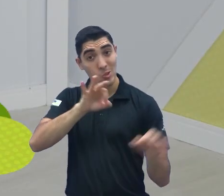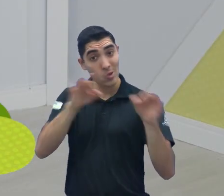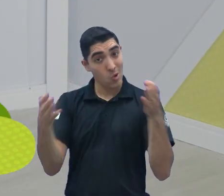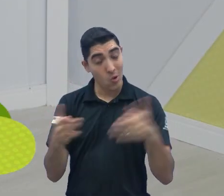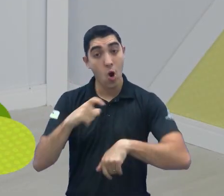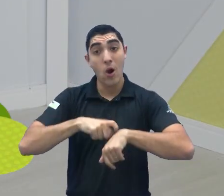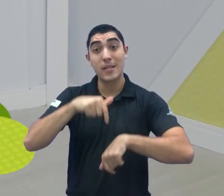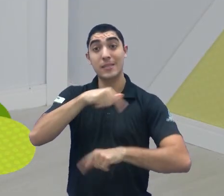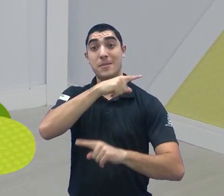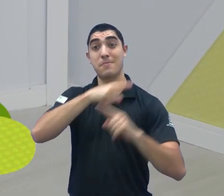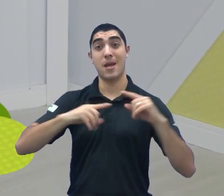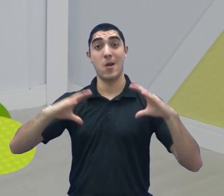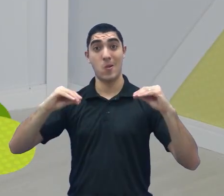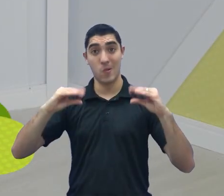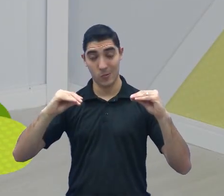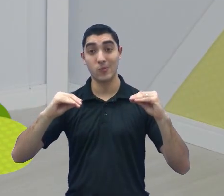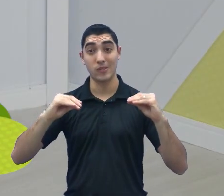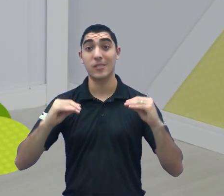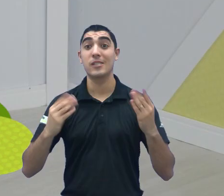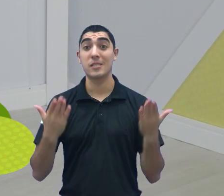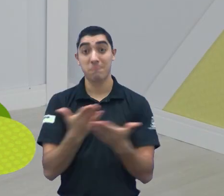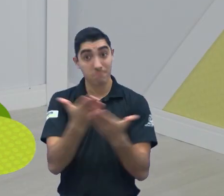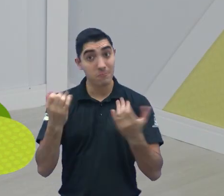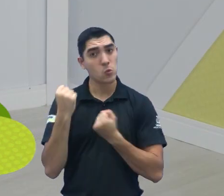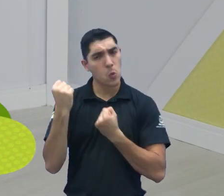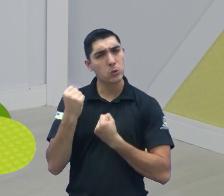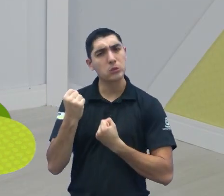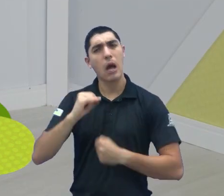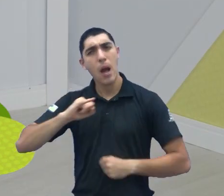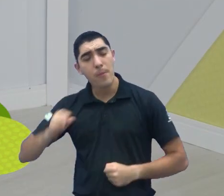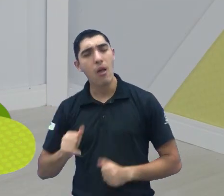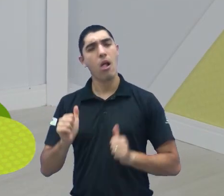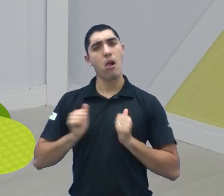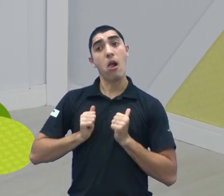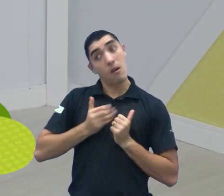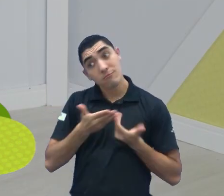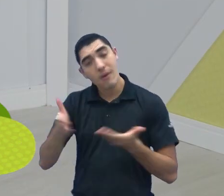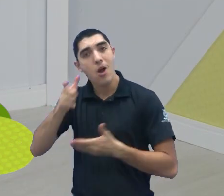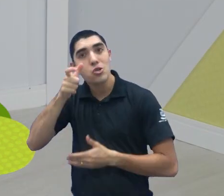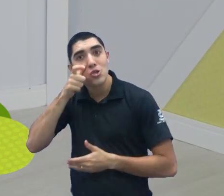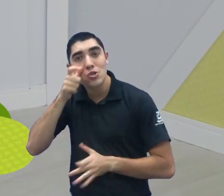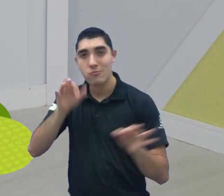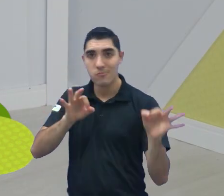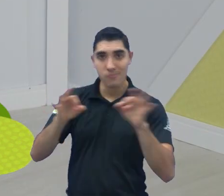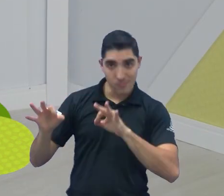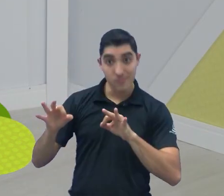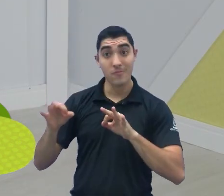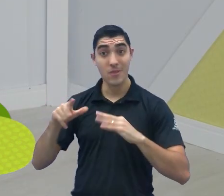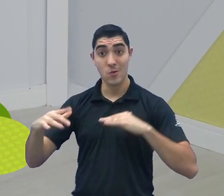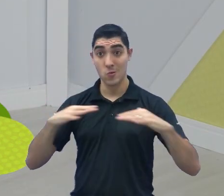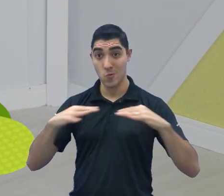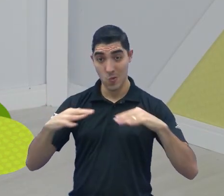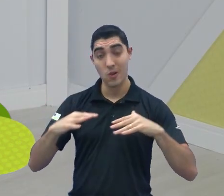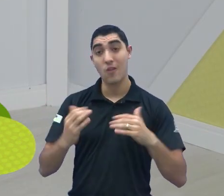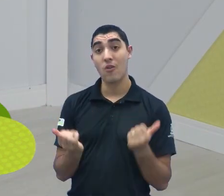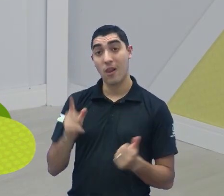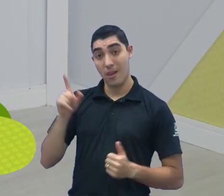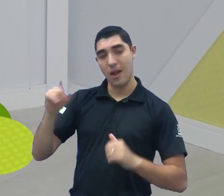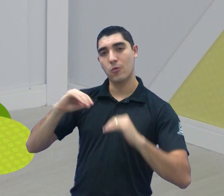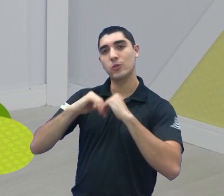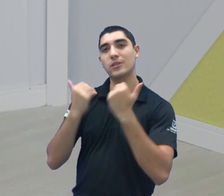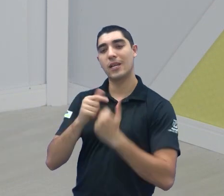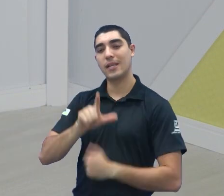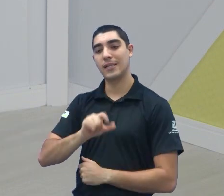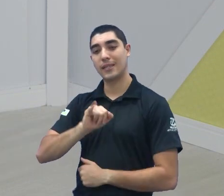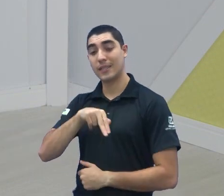noite, ginásio Lineu de Moura. Você, torcedor, tá de bobeira, vá prestigiar o jogo do São José Basquetebol logo mais lá no ginásio Lineu de Moura, tá